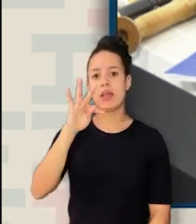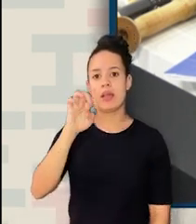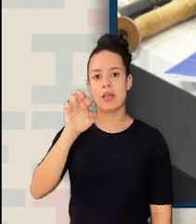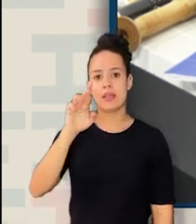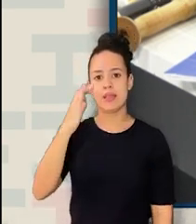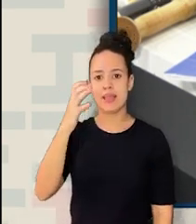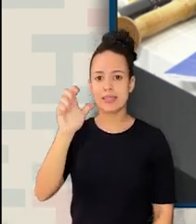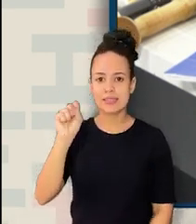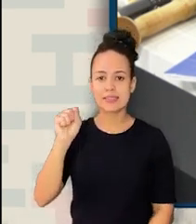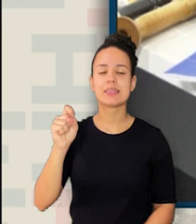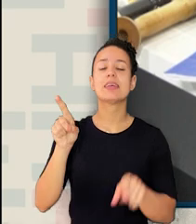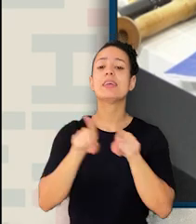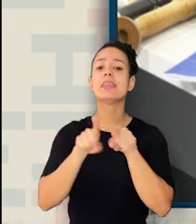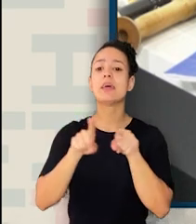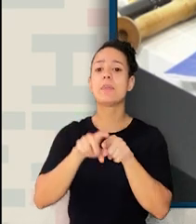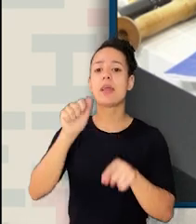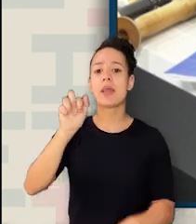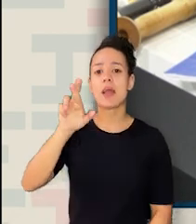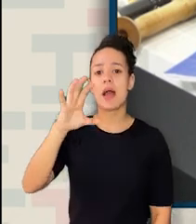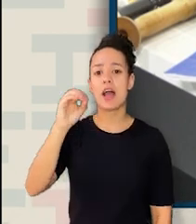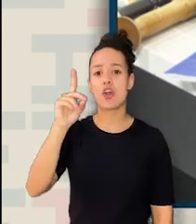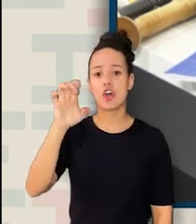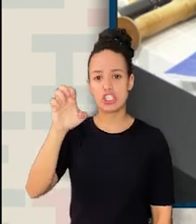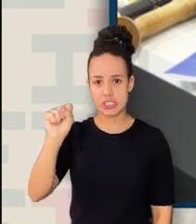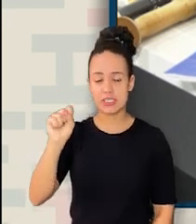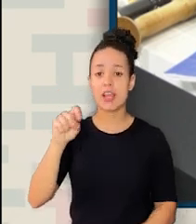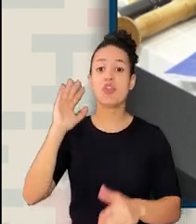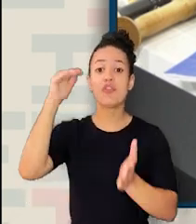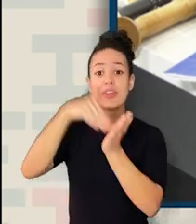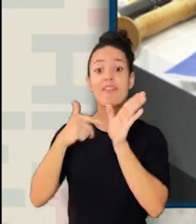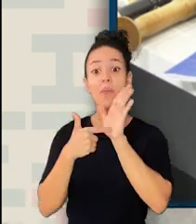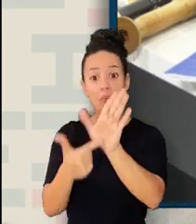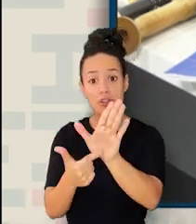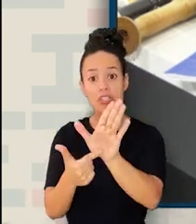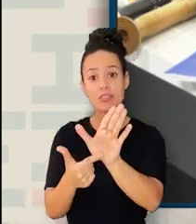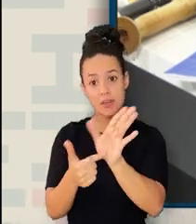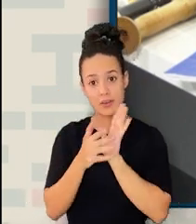os acordes, tá? Que eu vou terminar aqui mostrando esses acordes.